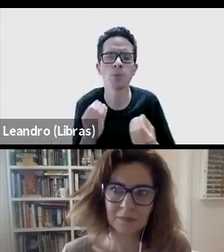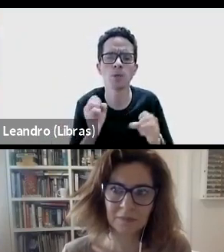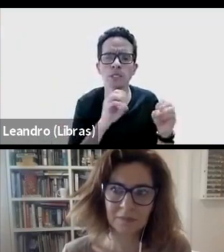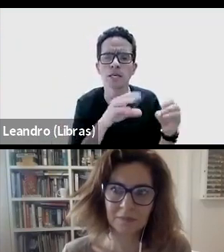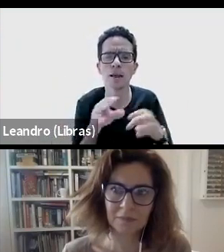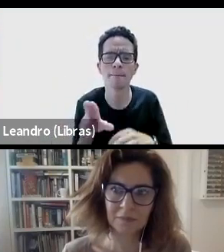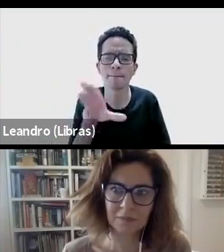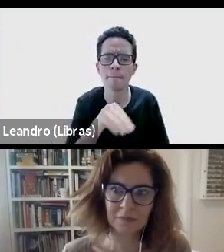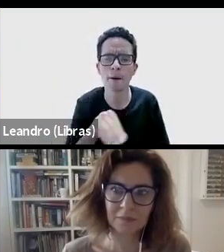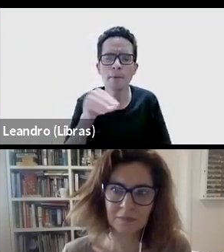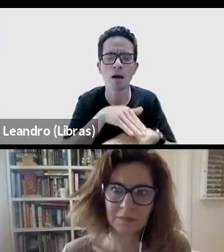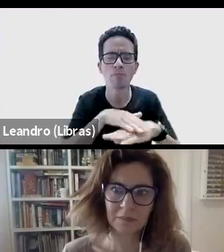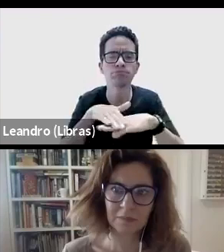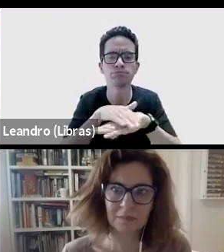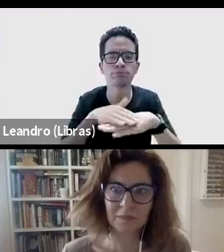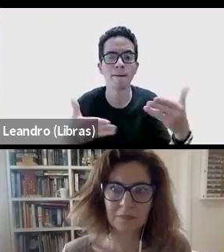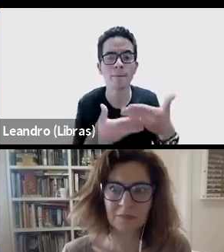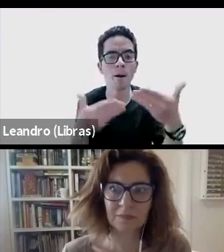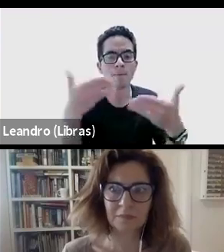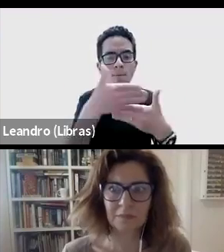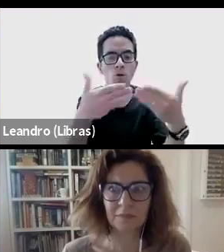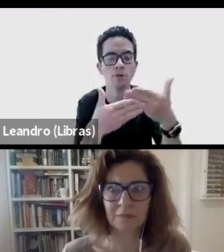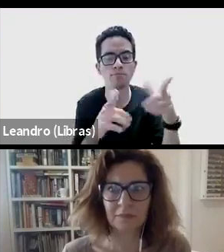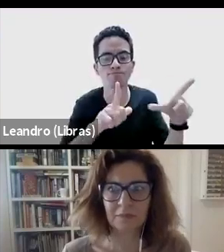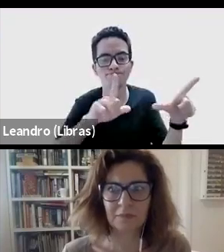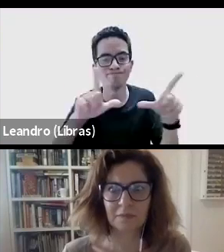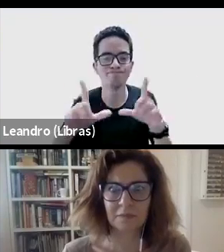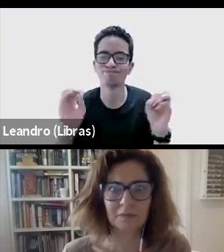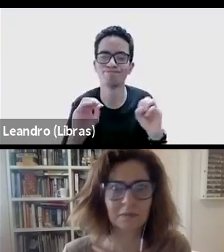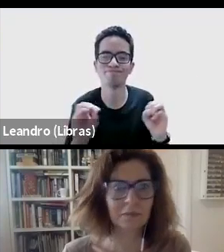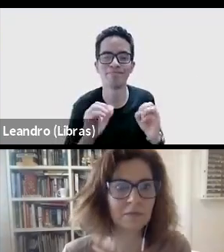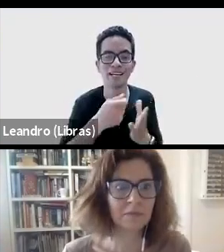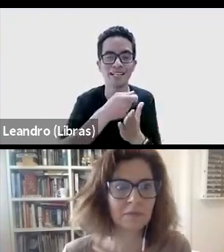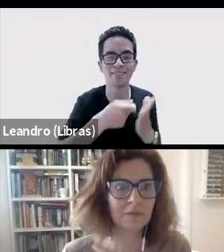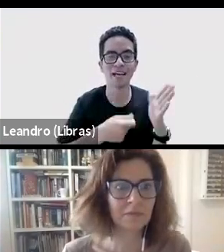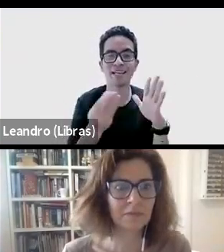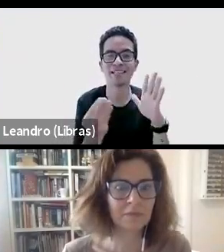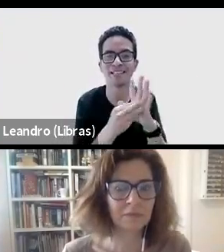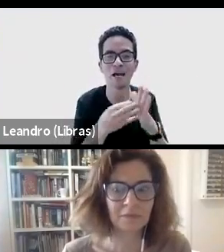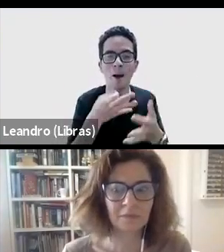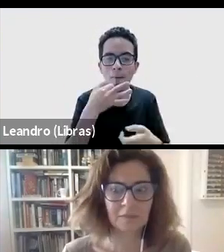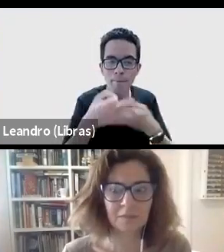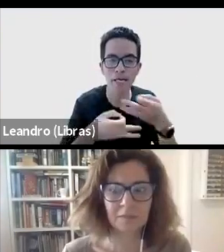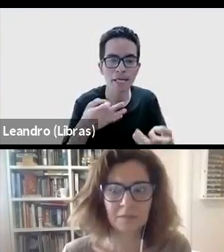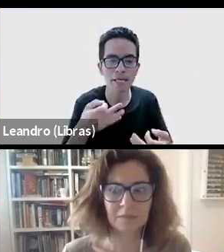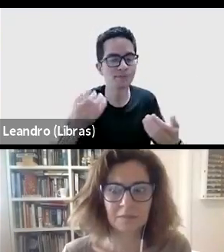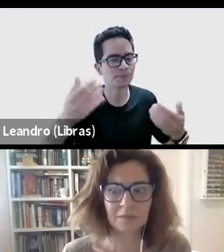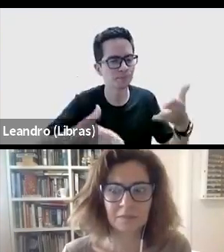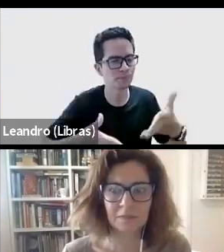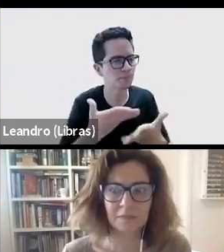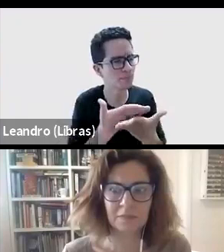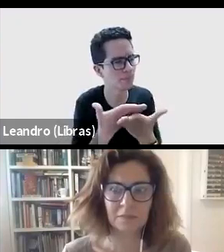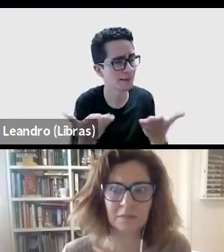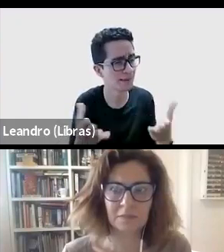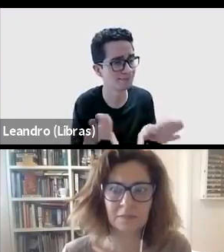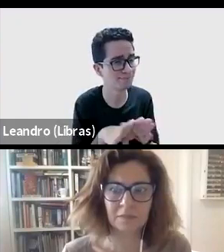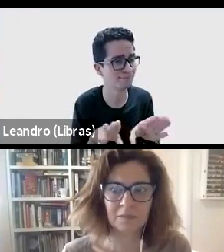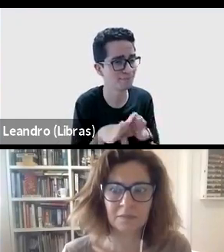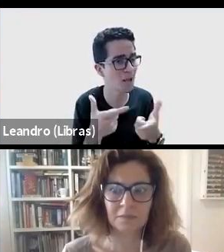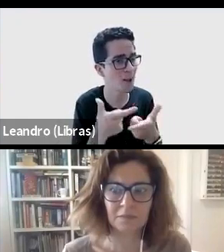fala, né? Não vou trazer o PowerPoint, mas eu tomei notas sobre o que eu gostaria de comentar, trazer para vocês, né?